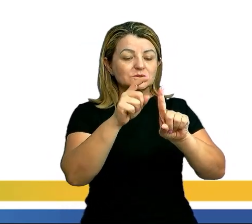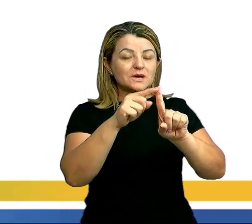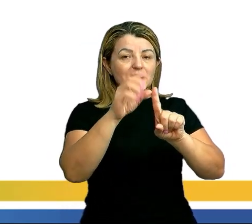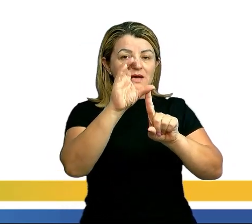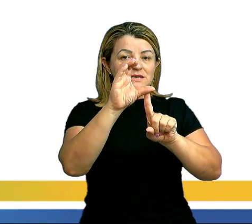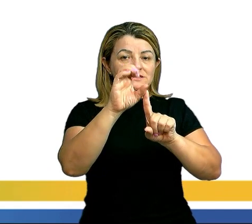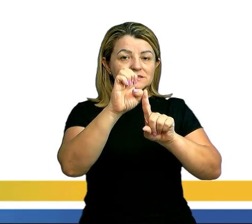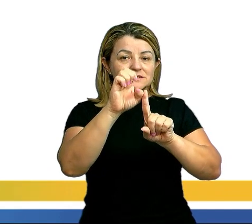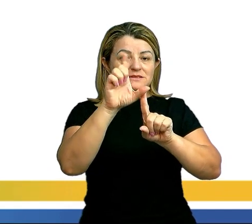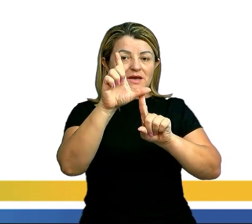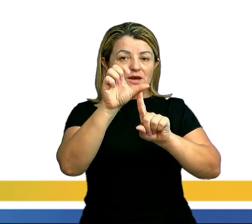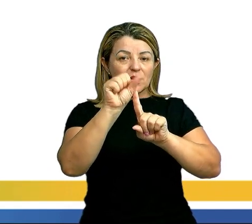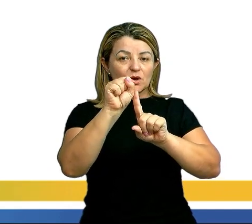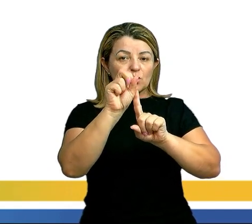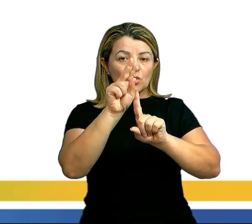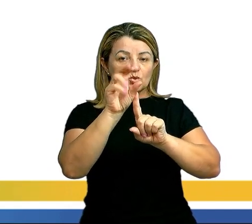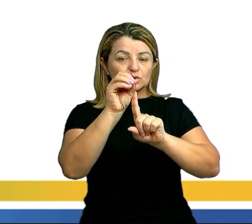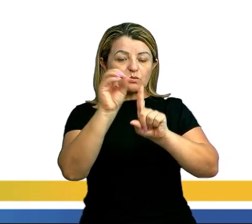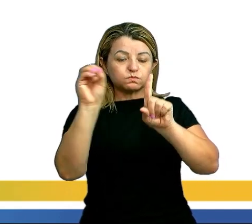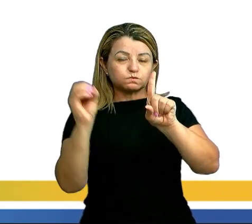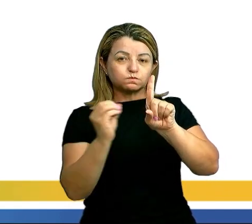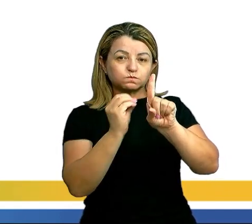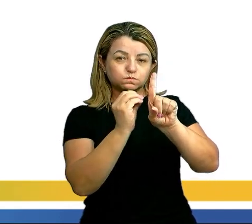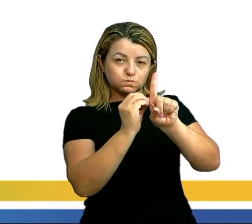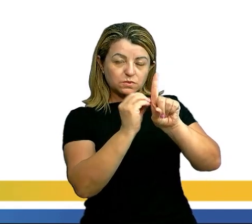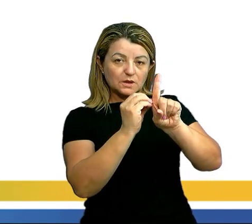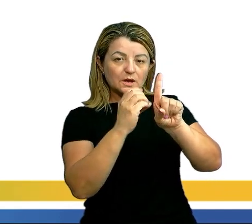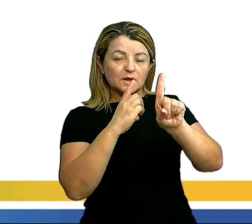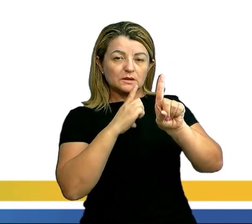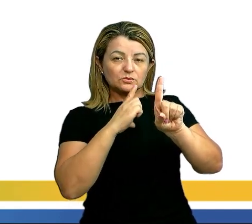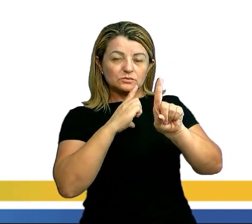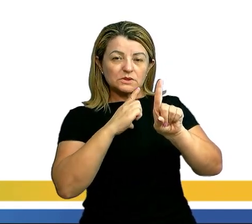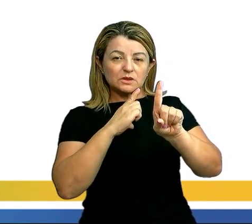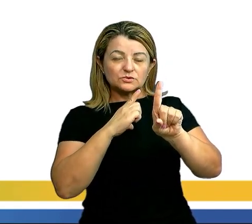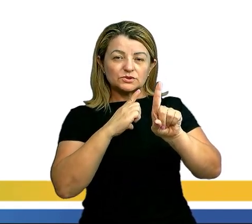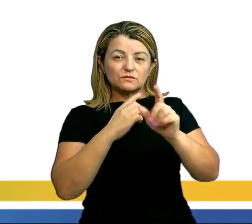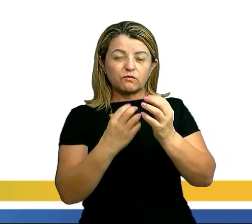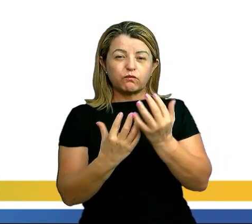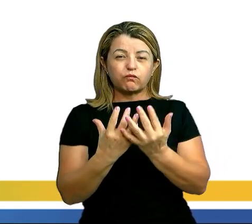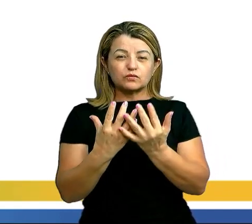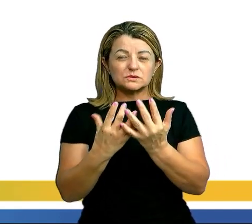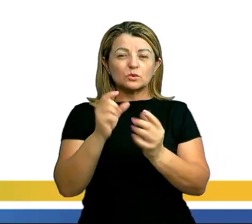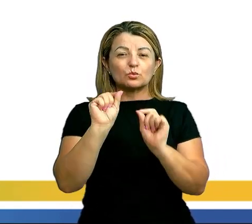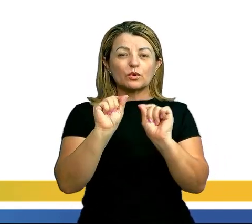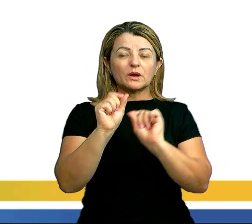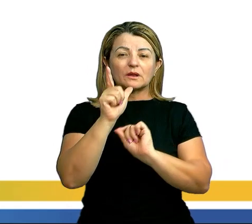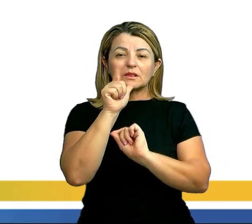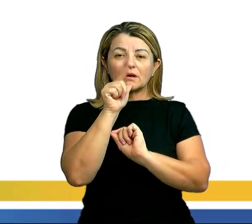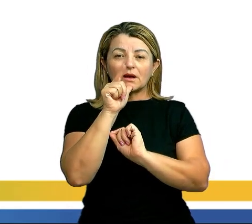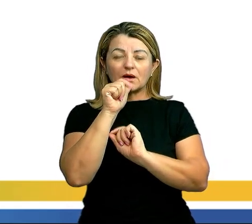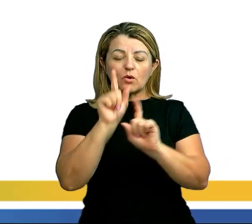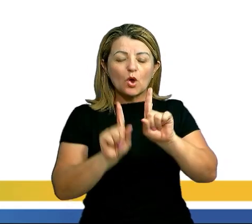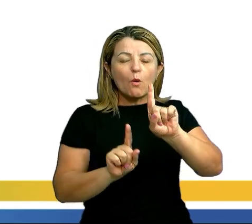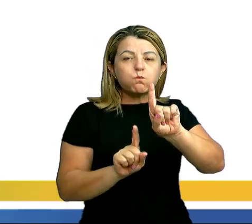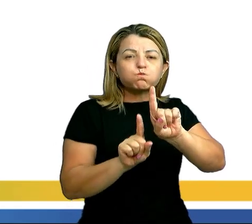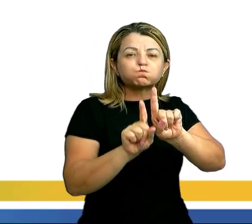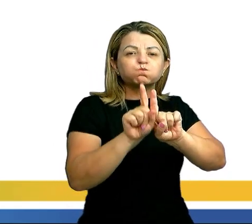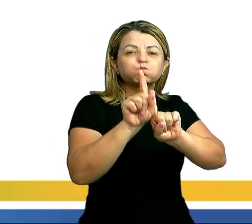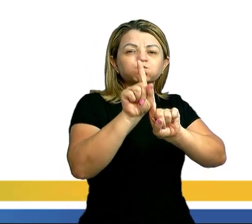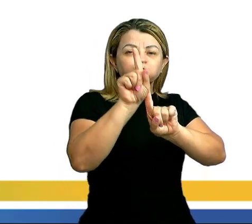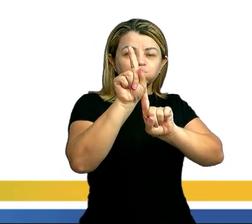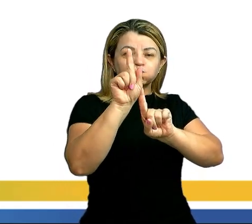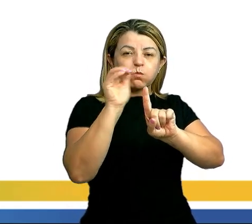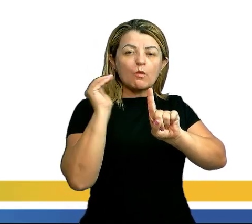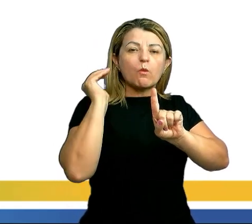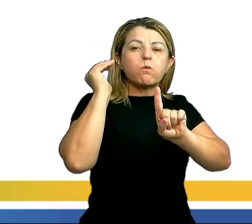graus, temos ali o estado de fusão da água. Após um certo tempo, ao chegarmos aos 100 graus Celsius, chegamos no ponto